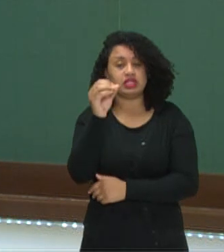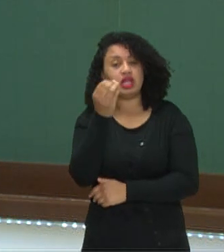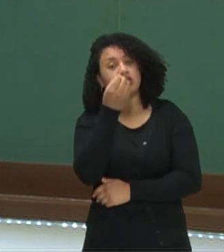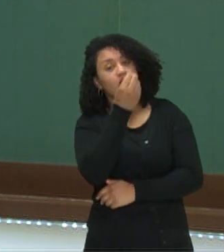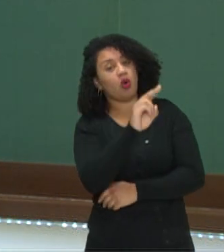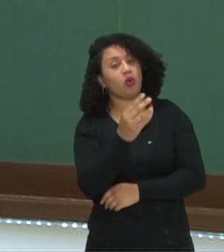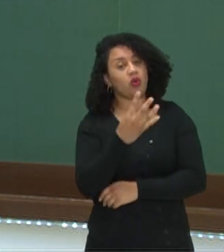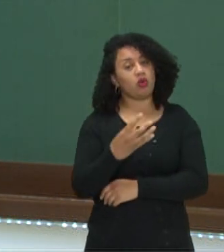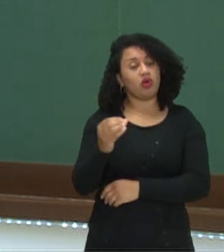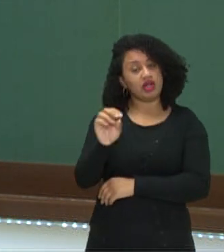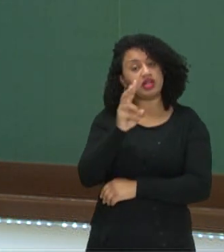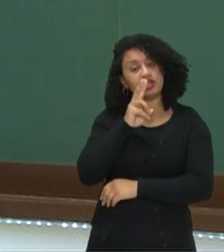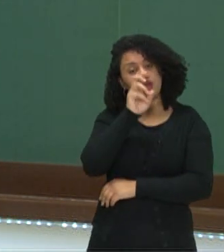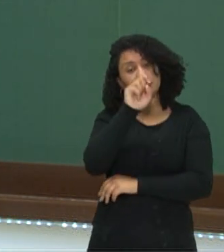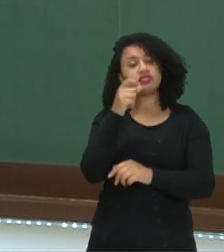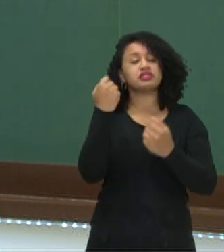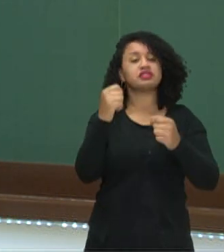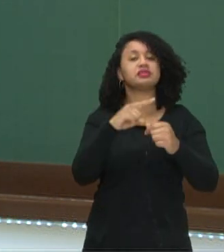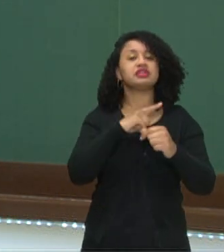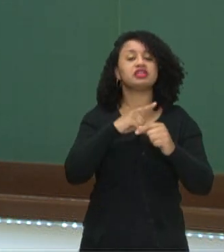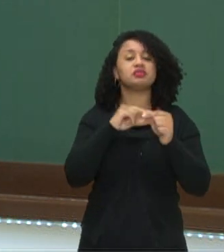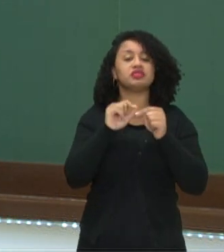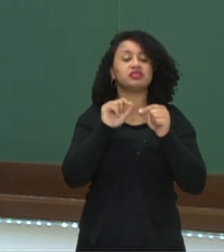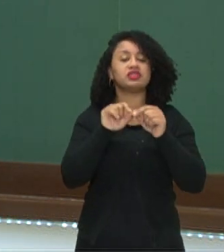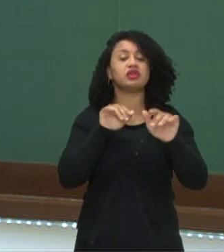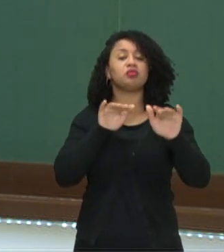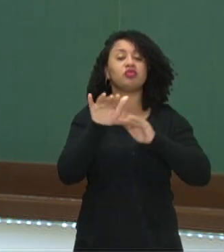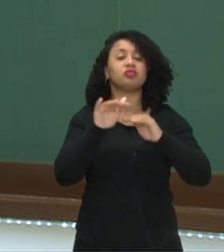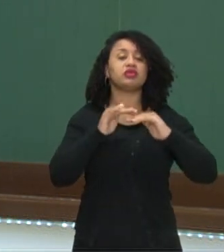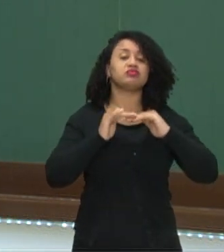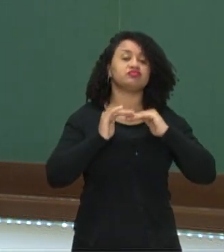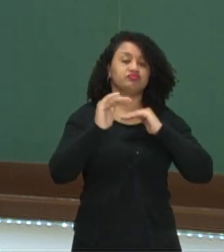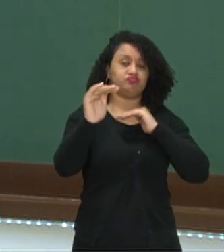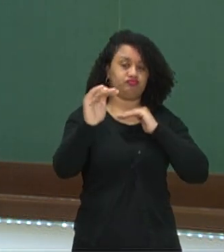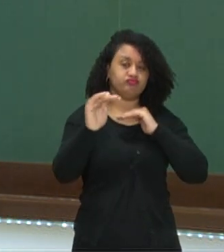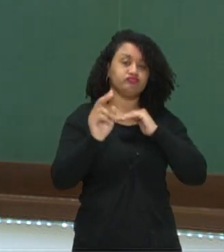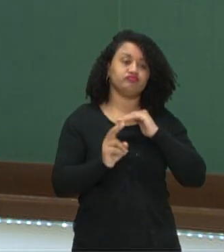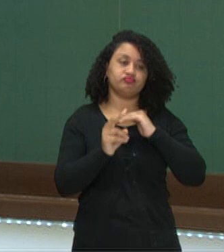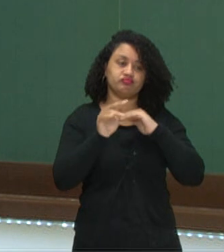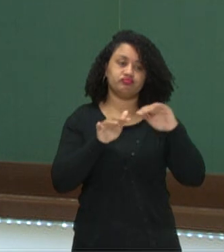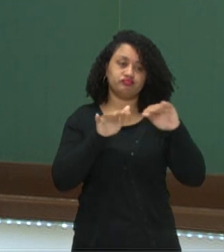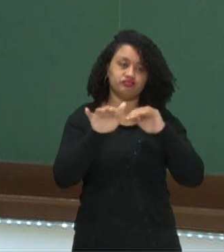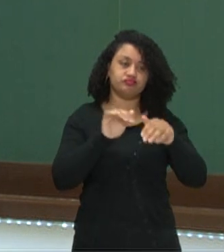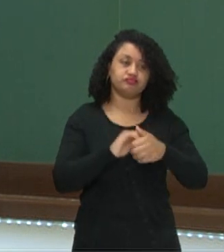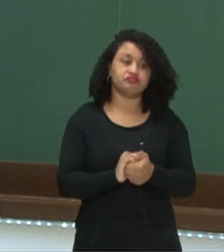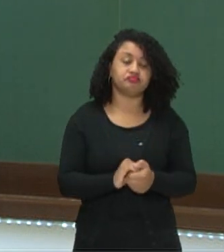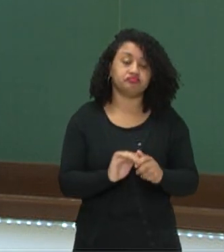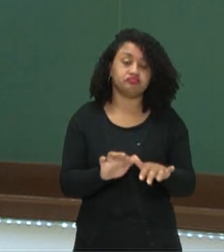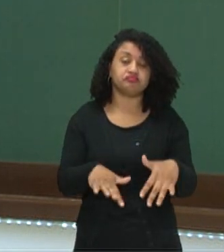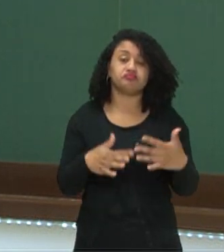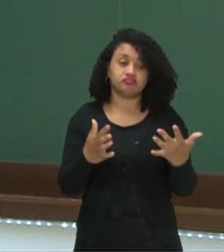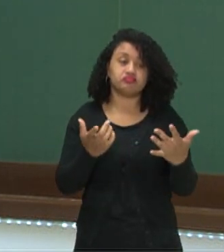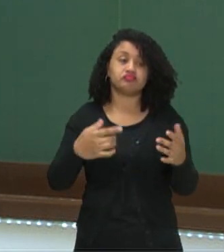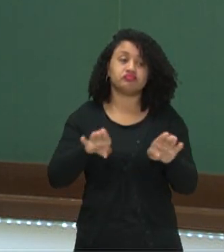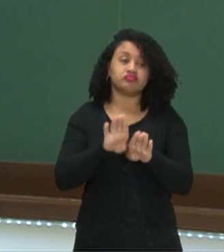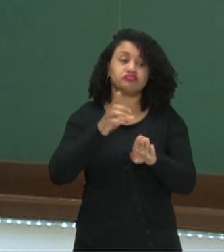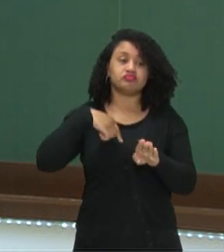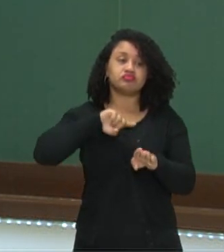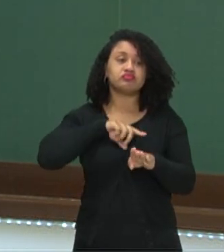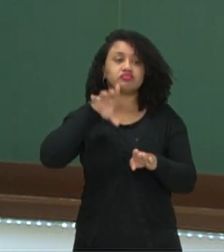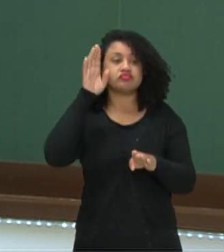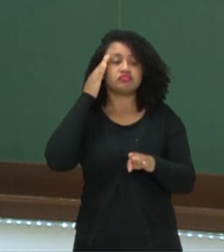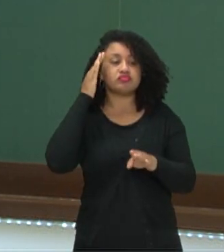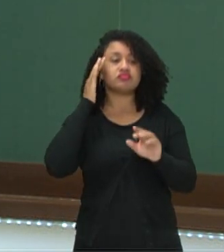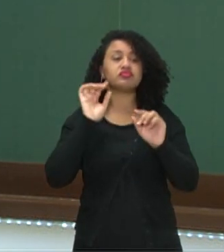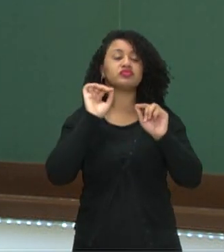são as forças necessárias para manter o movimento, certo? Pois bem, a gente sabe também que nessa